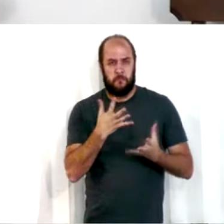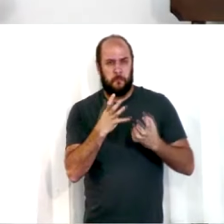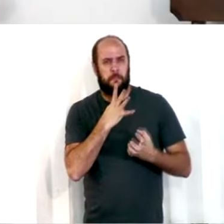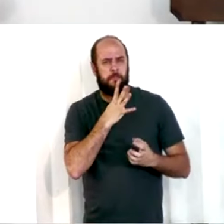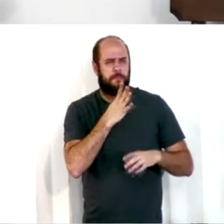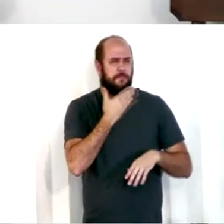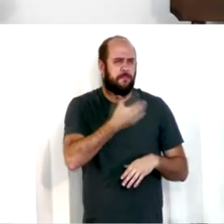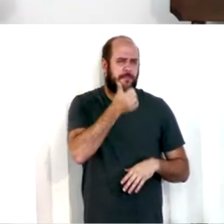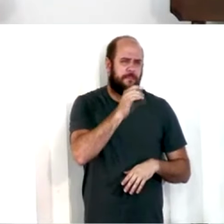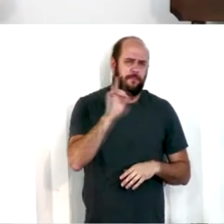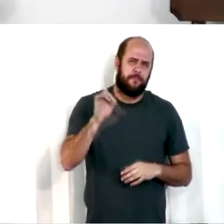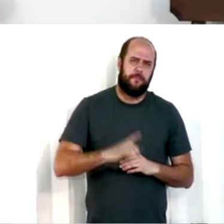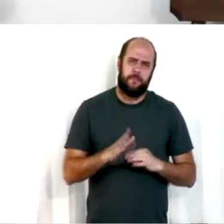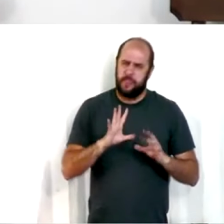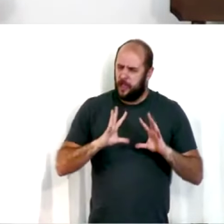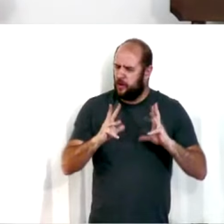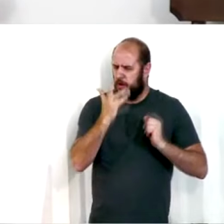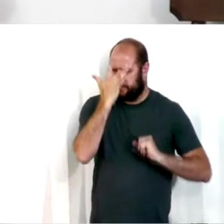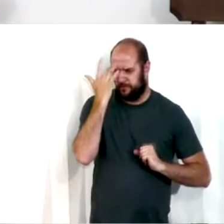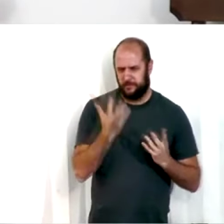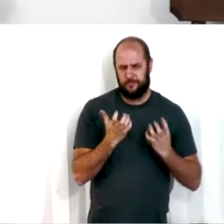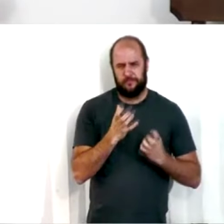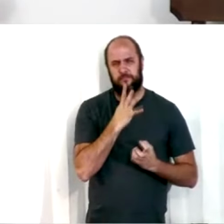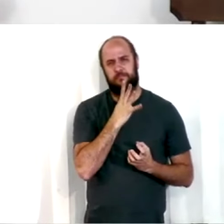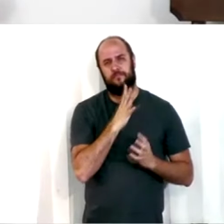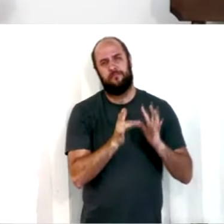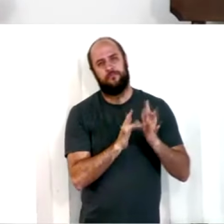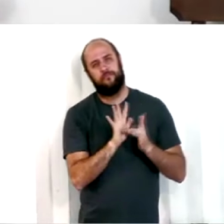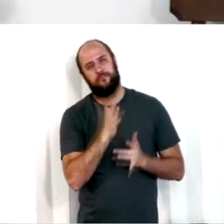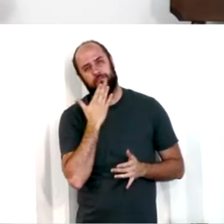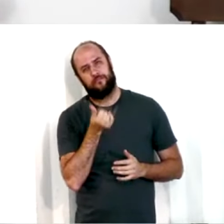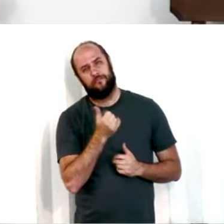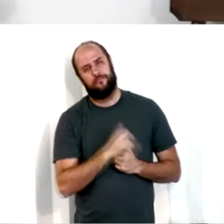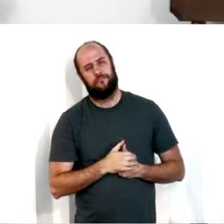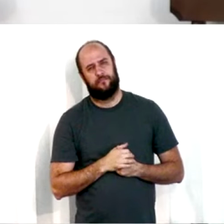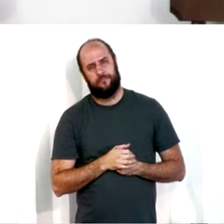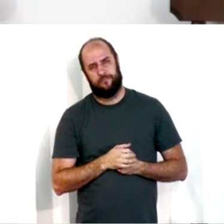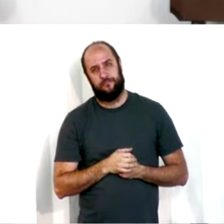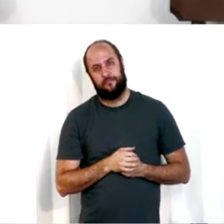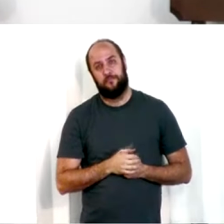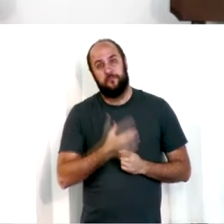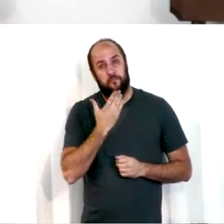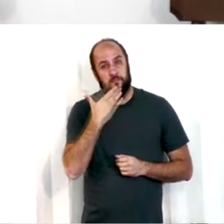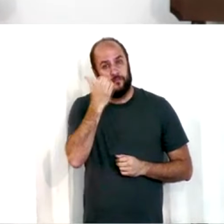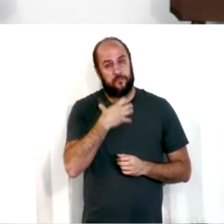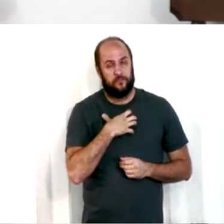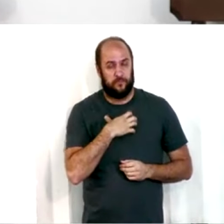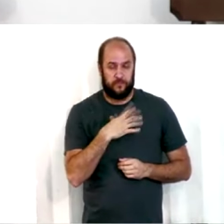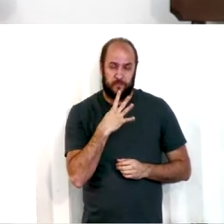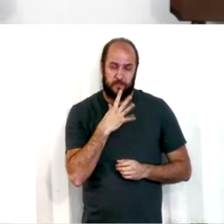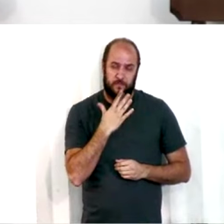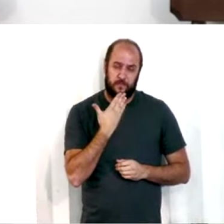Deus. Todos nós queremos conhecer melhor a Jesus Cristo. A melhor maneira que você tem para conhecer melhor a